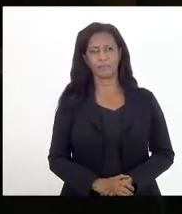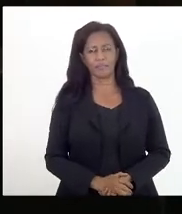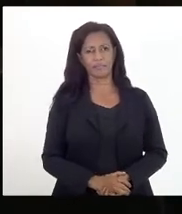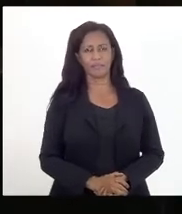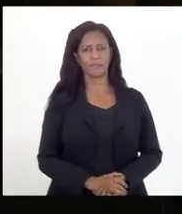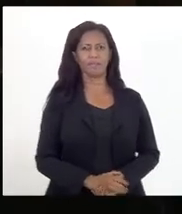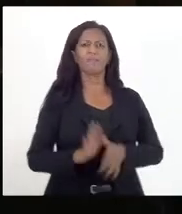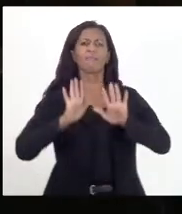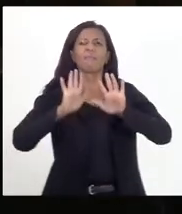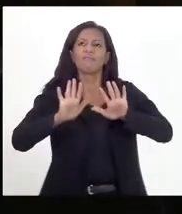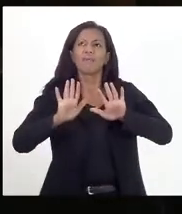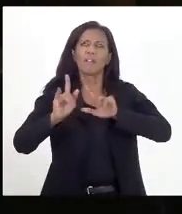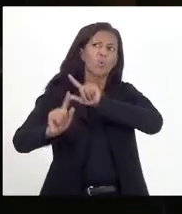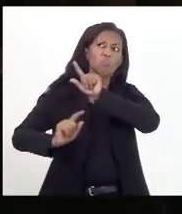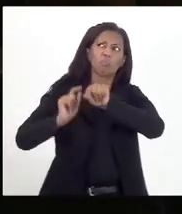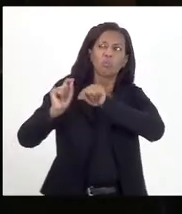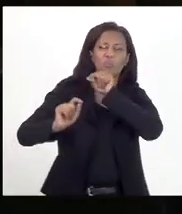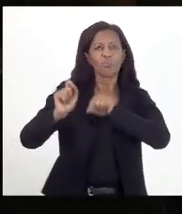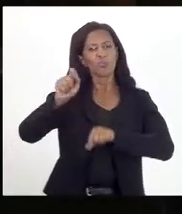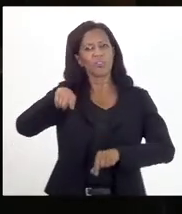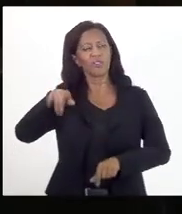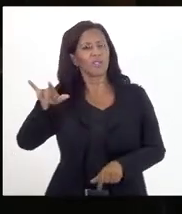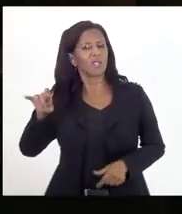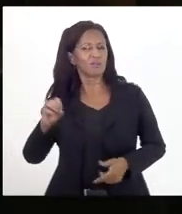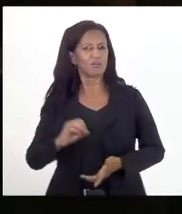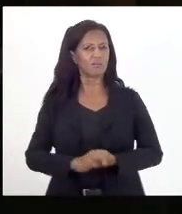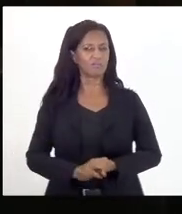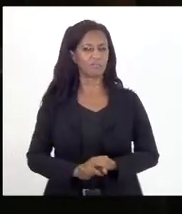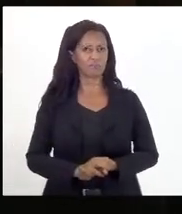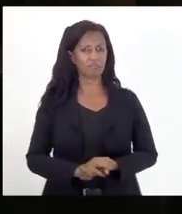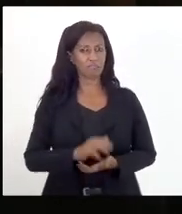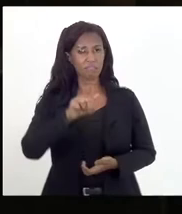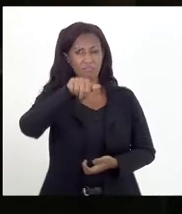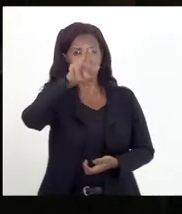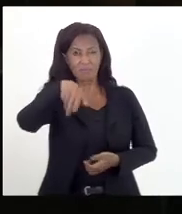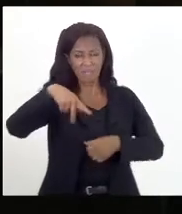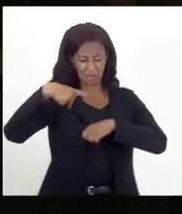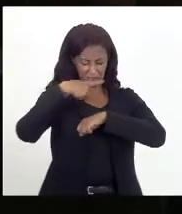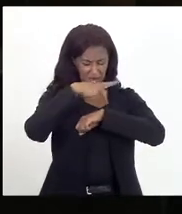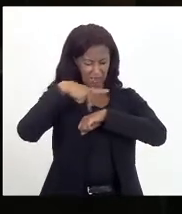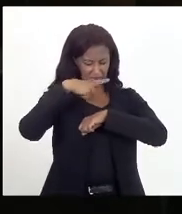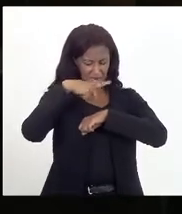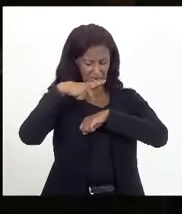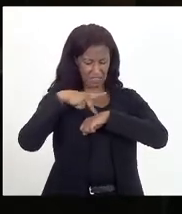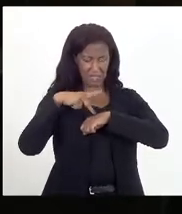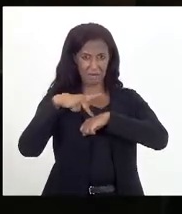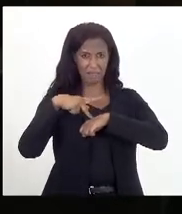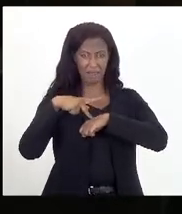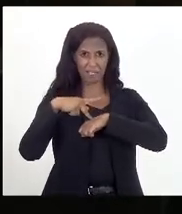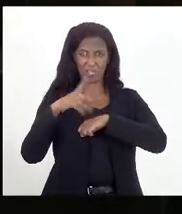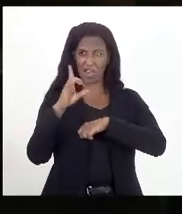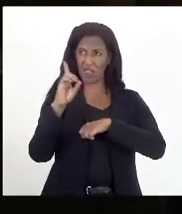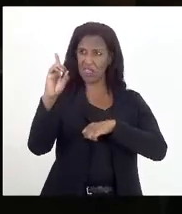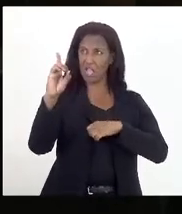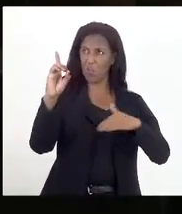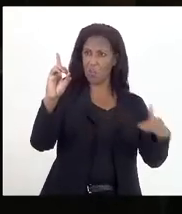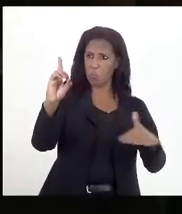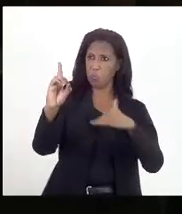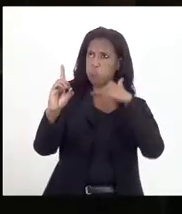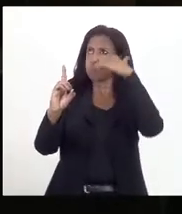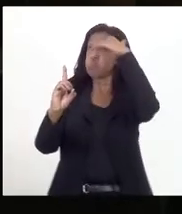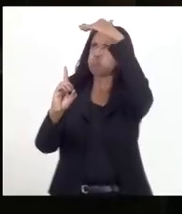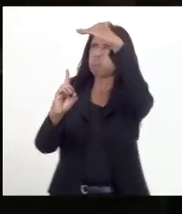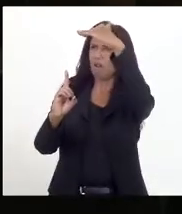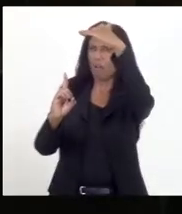É mas o que é isso e Quem Vencer país está acima de Deus e do Povo